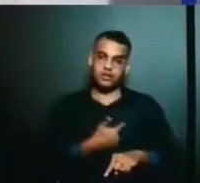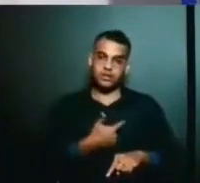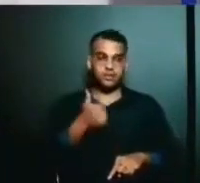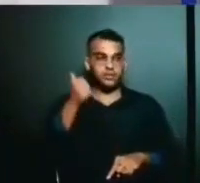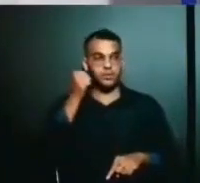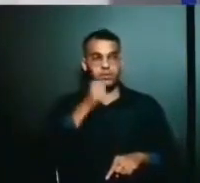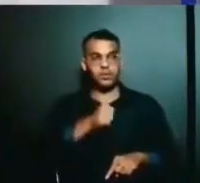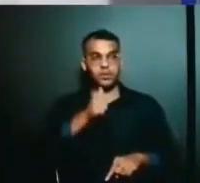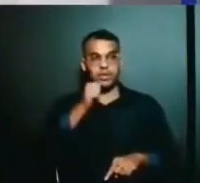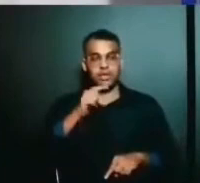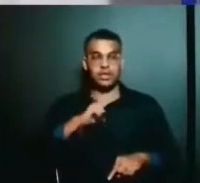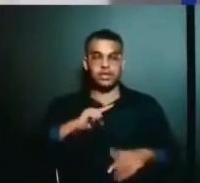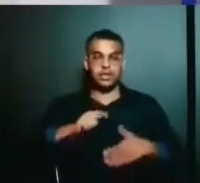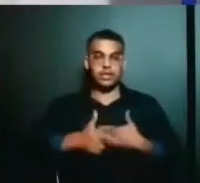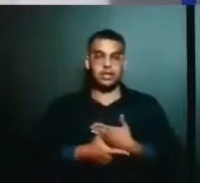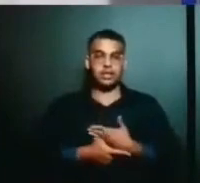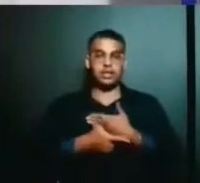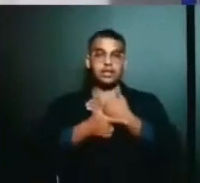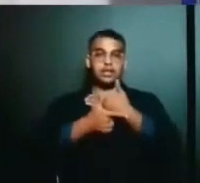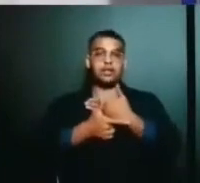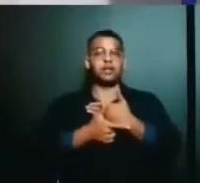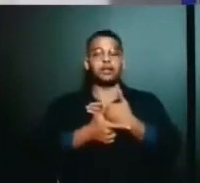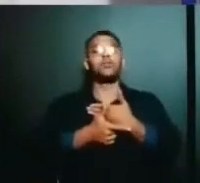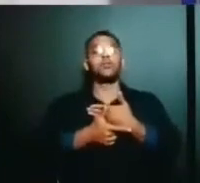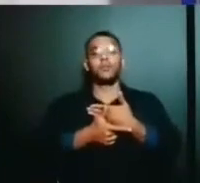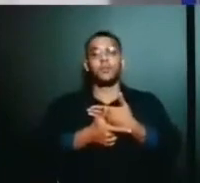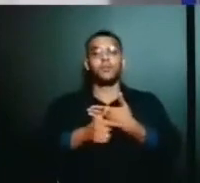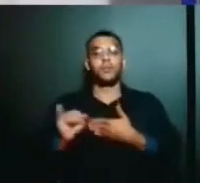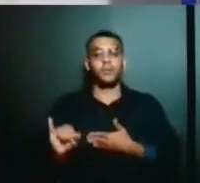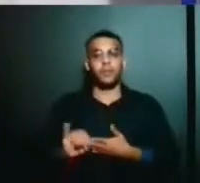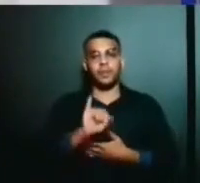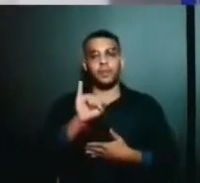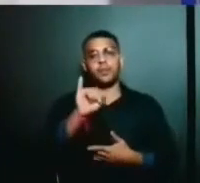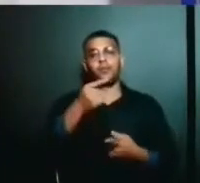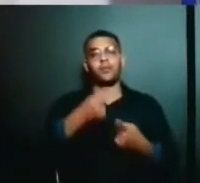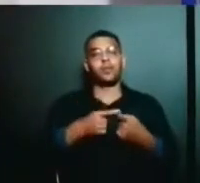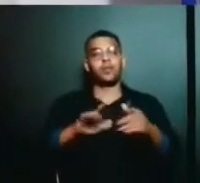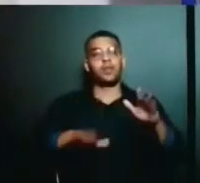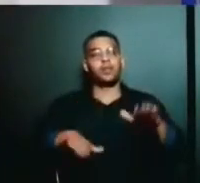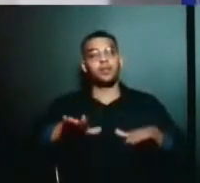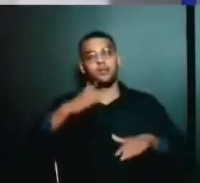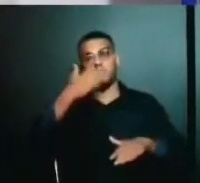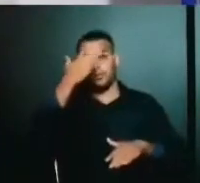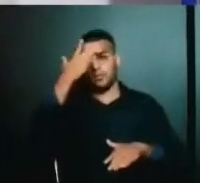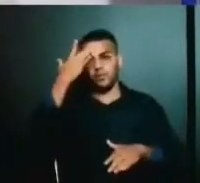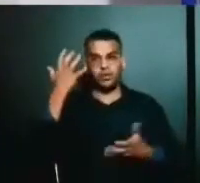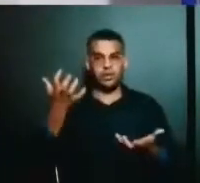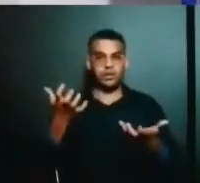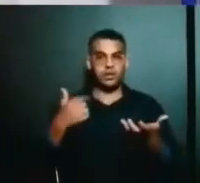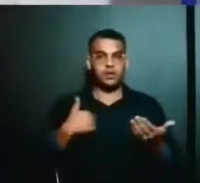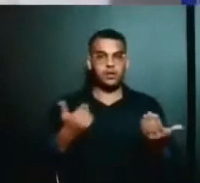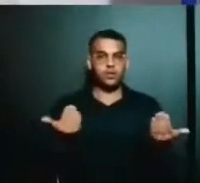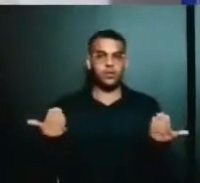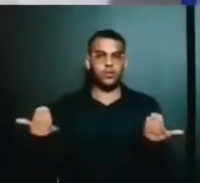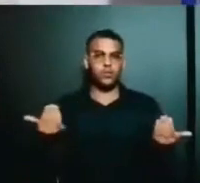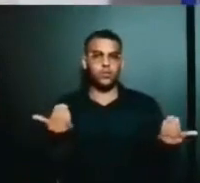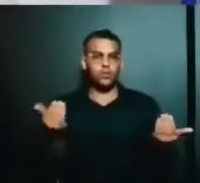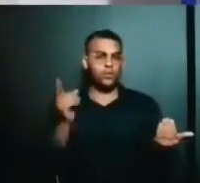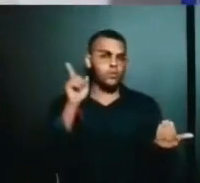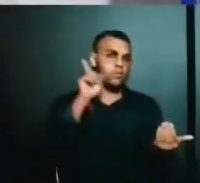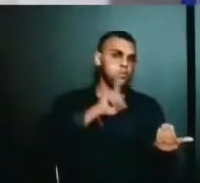papel fundamental nisso. Muita gente, às vezes, pede que eu compare a política americana